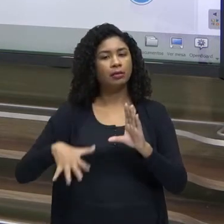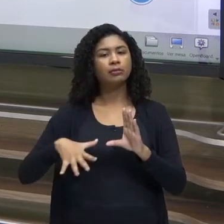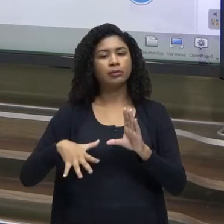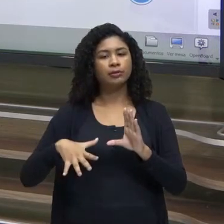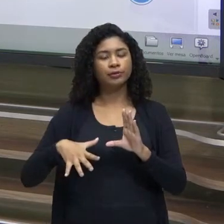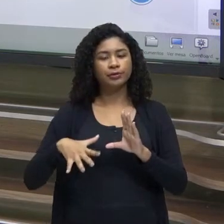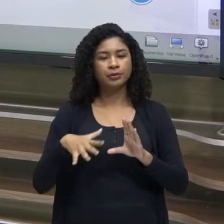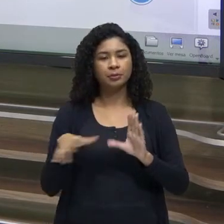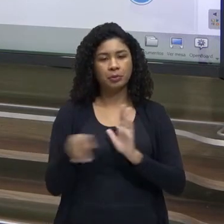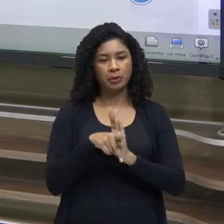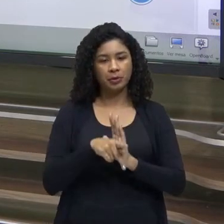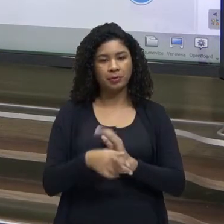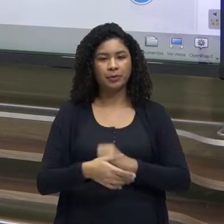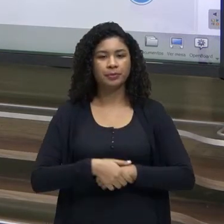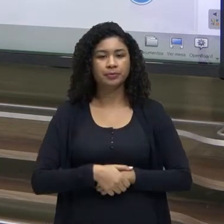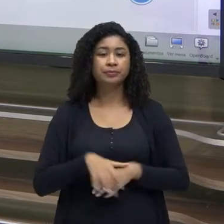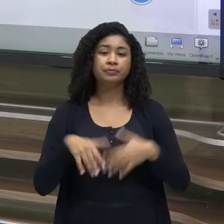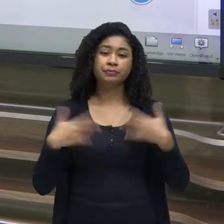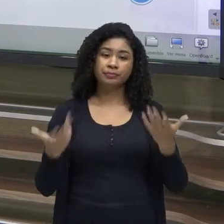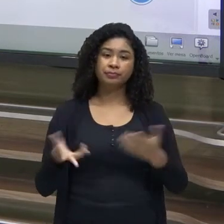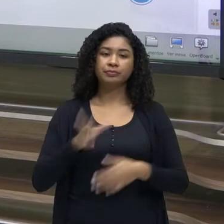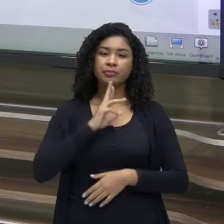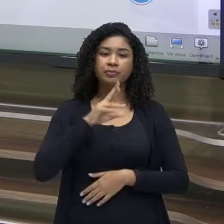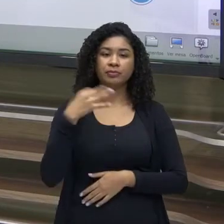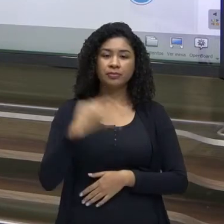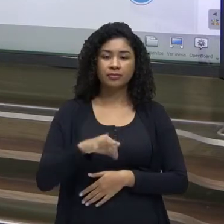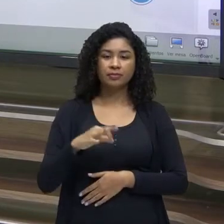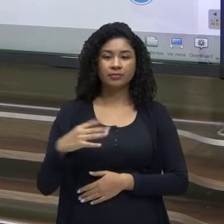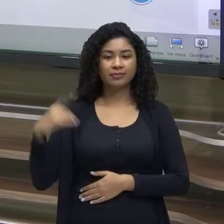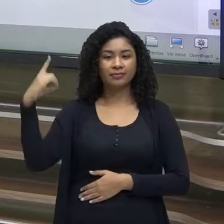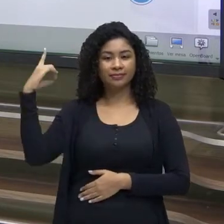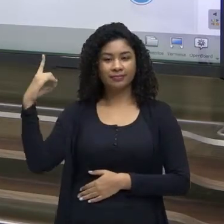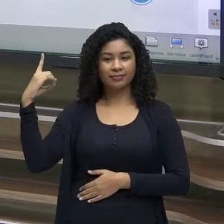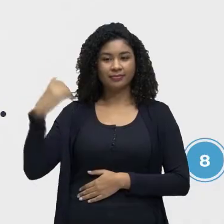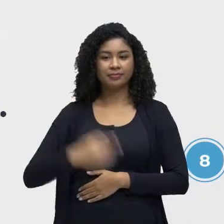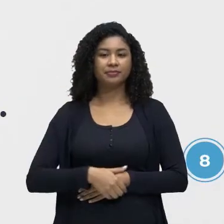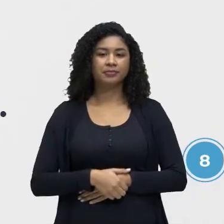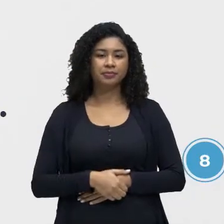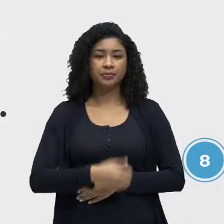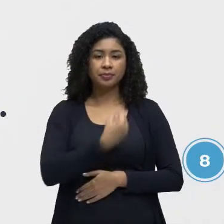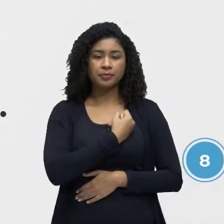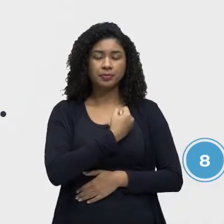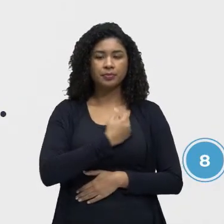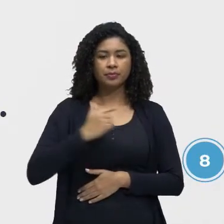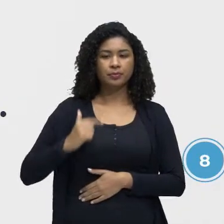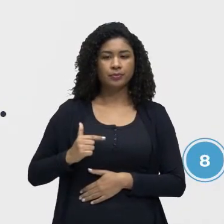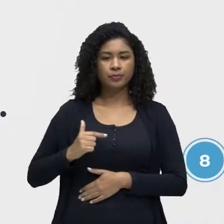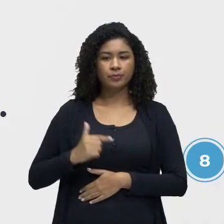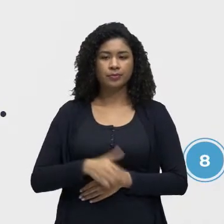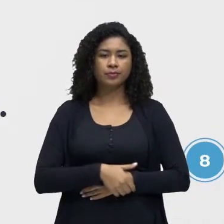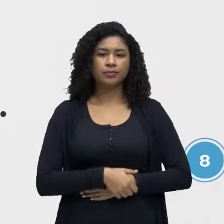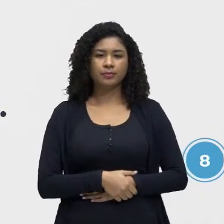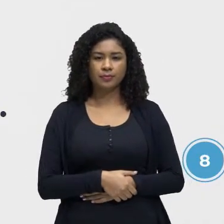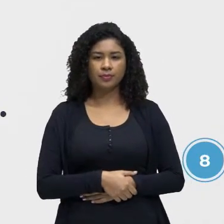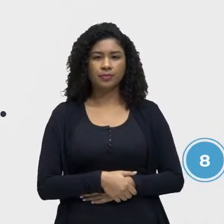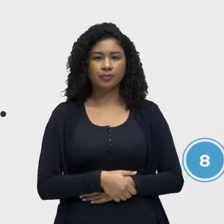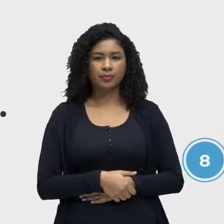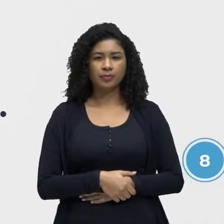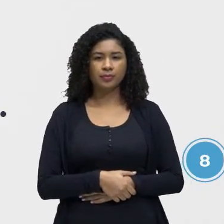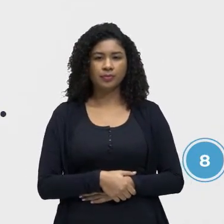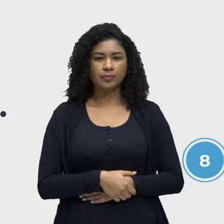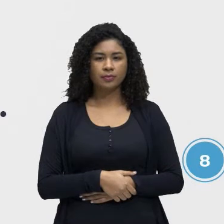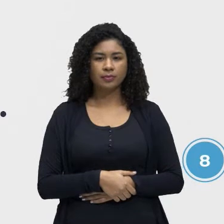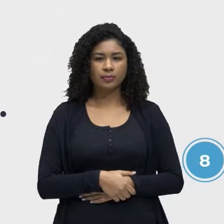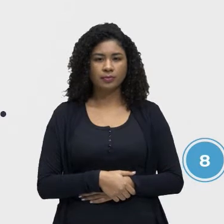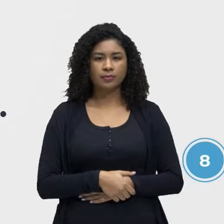marcante. Então, a alternativa D para a questão número 1. Chamando agora a questão número 2. A questão número 2 informa,